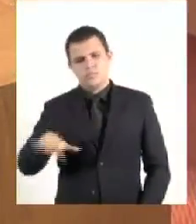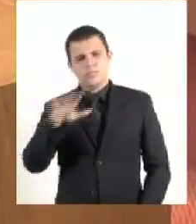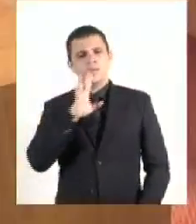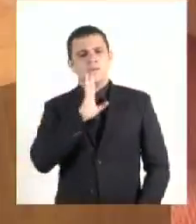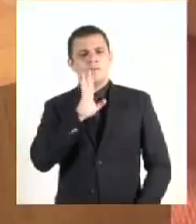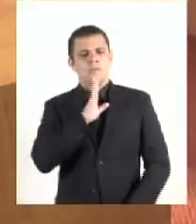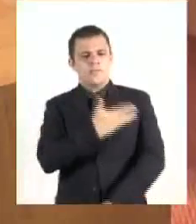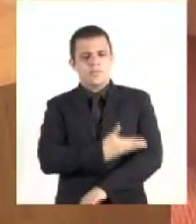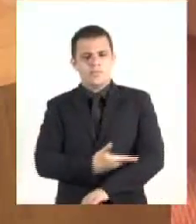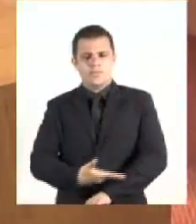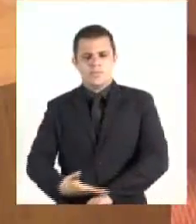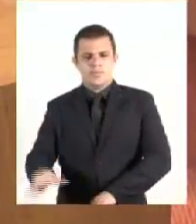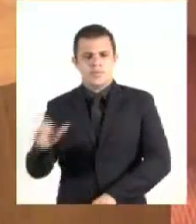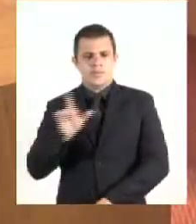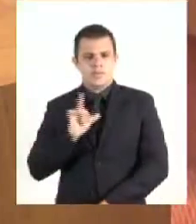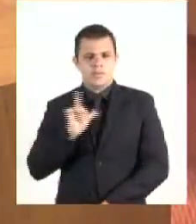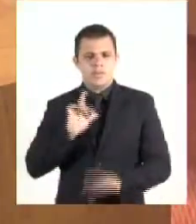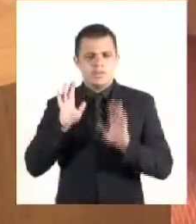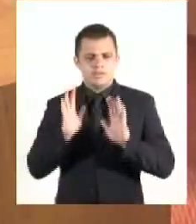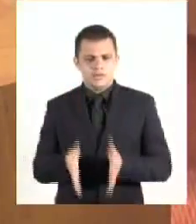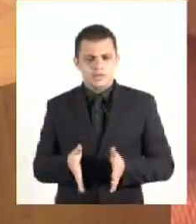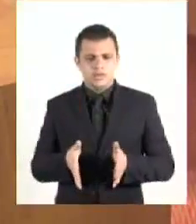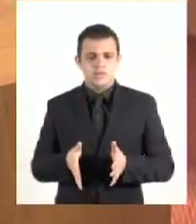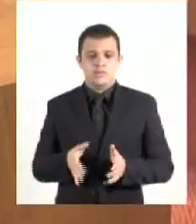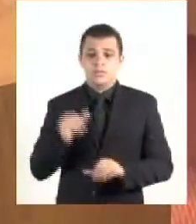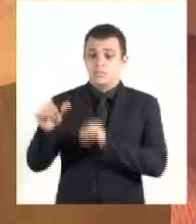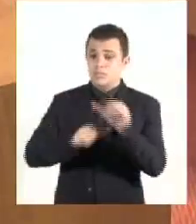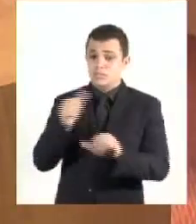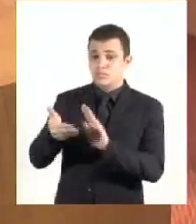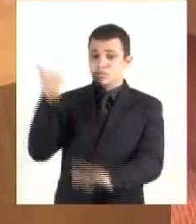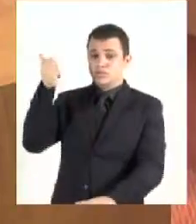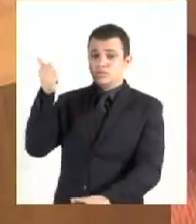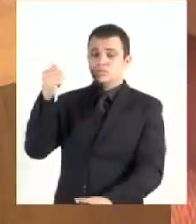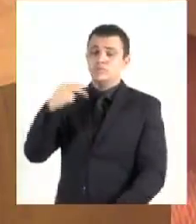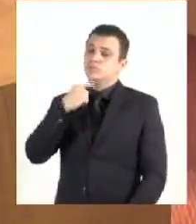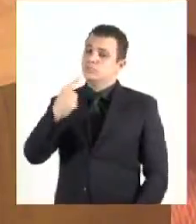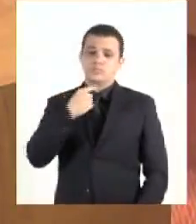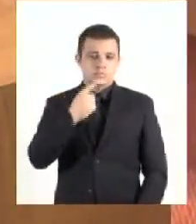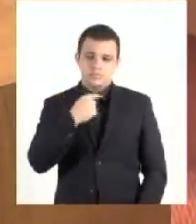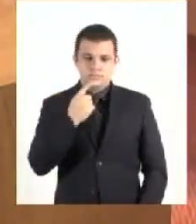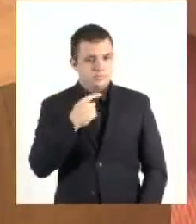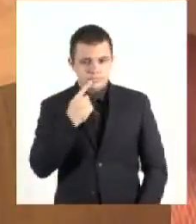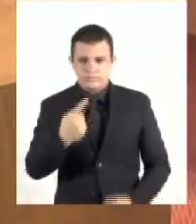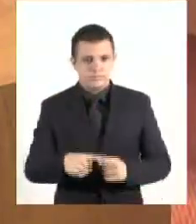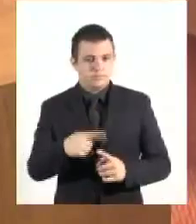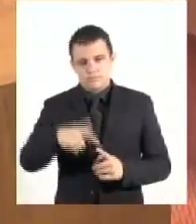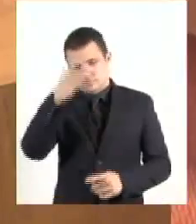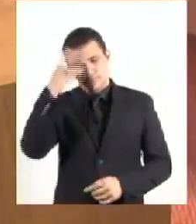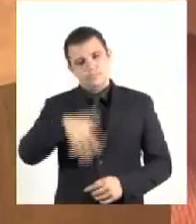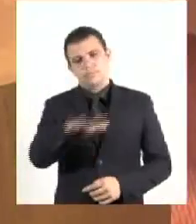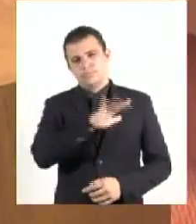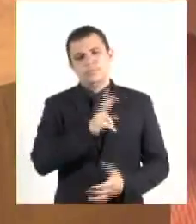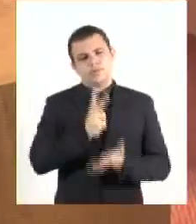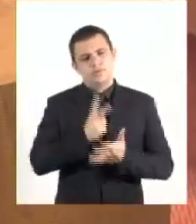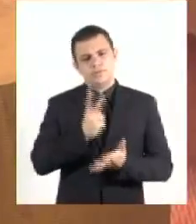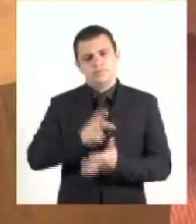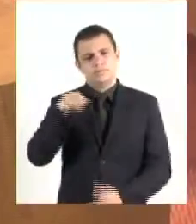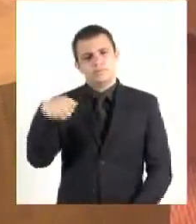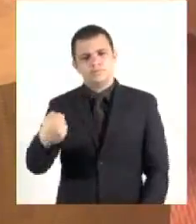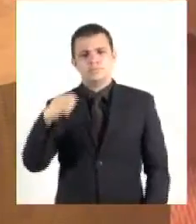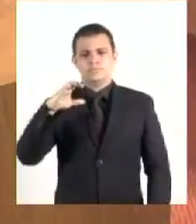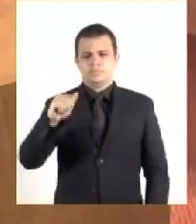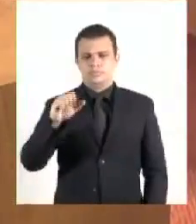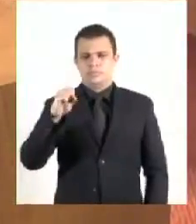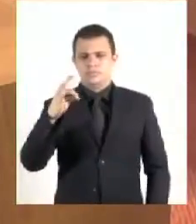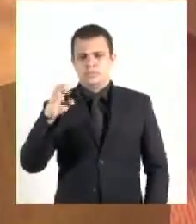popular, creio eu, que não tem como se retirar isso, e não acho, e não querendo desmerecer de forma